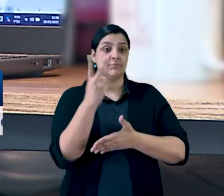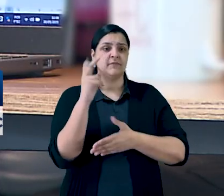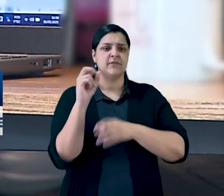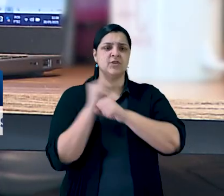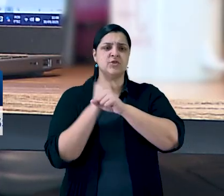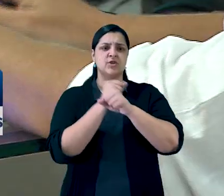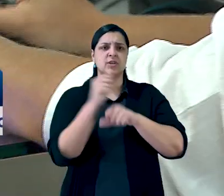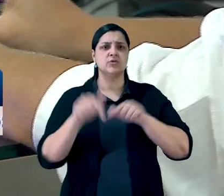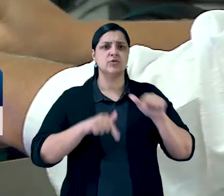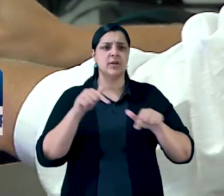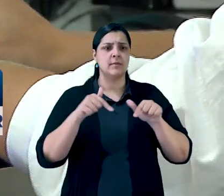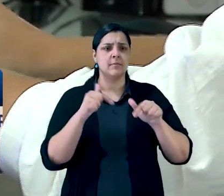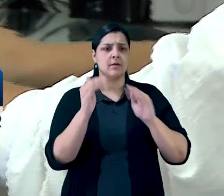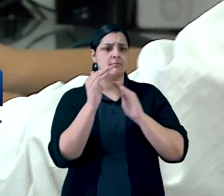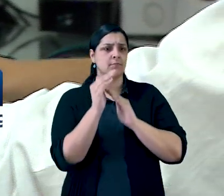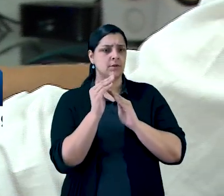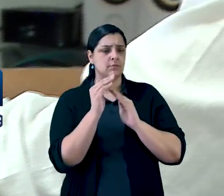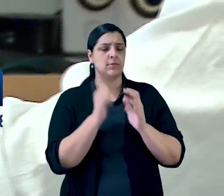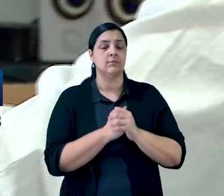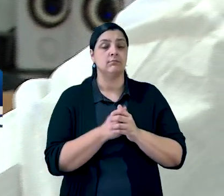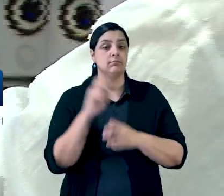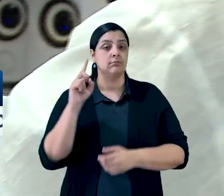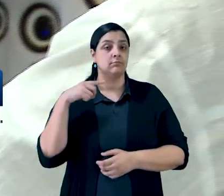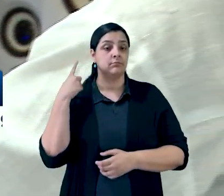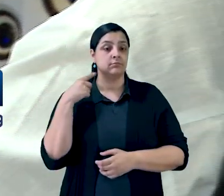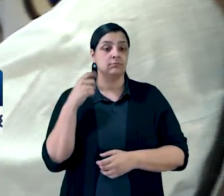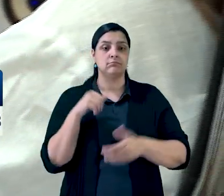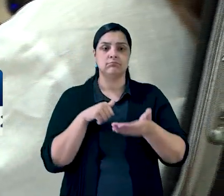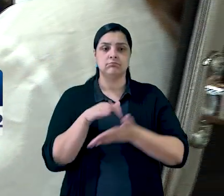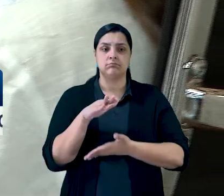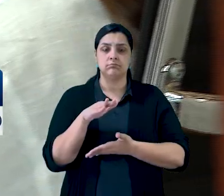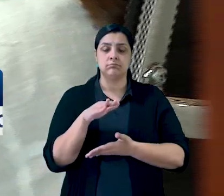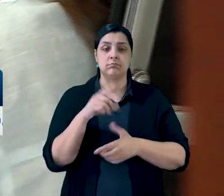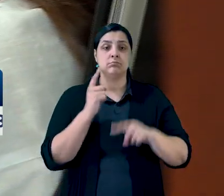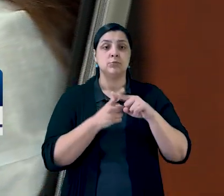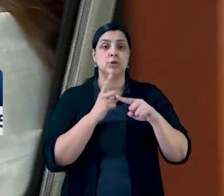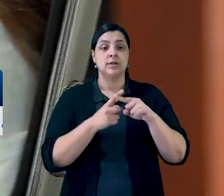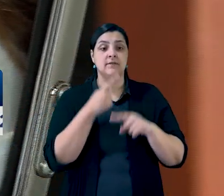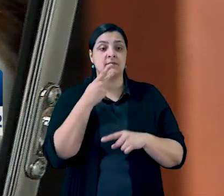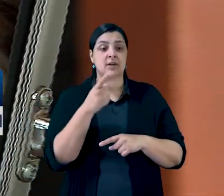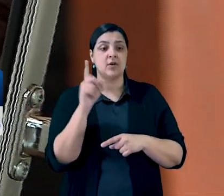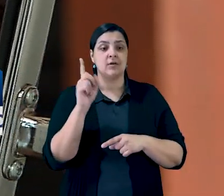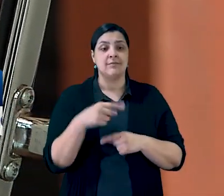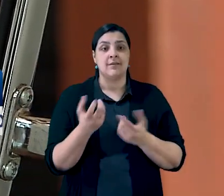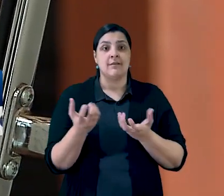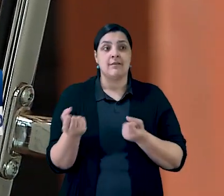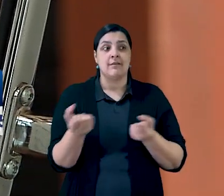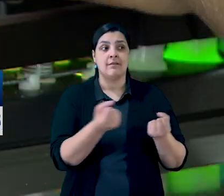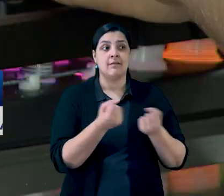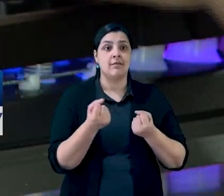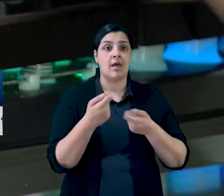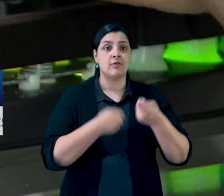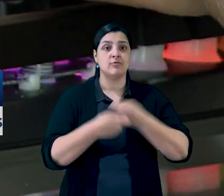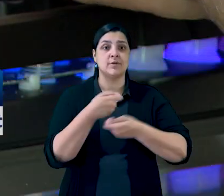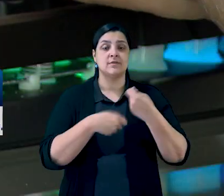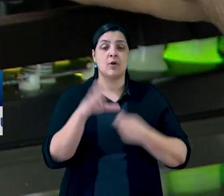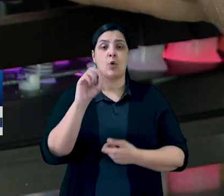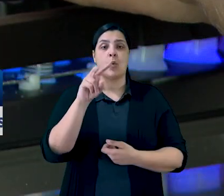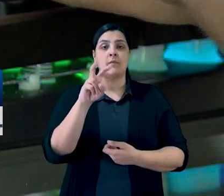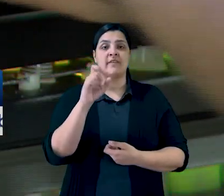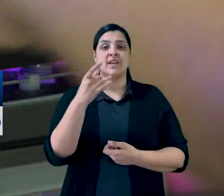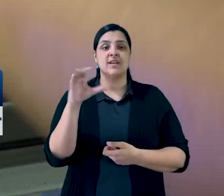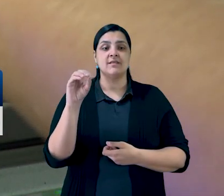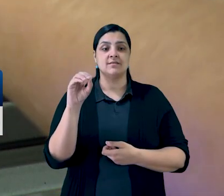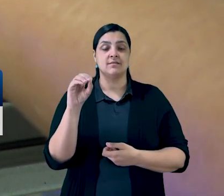e com mais de 20 anos de trabalho no Banco do Brasil, os advogados foram dispensados sob a alegação de conveniência